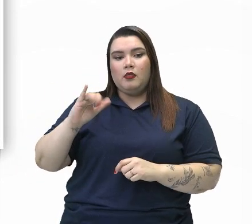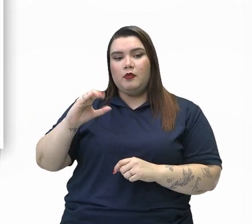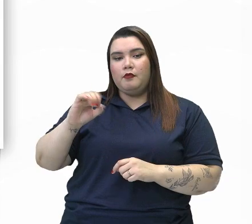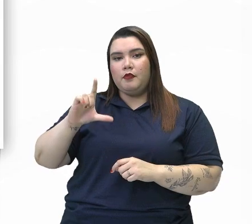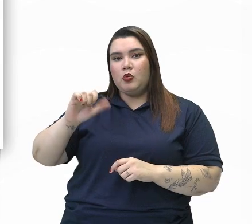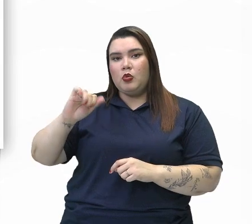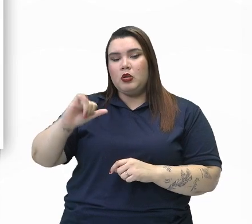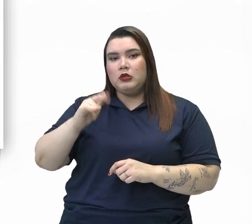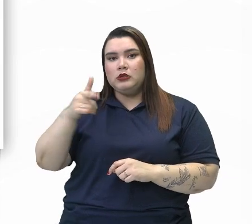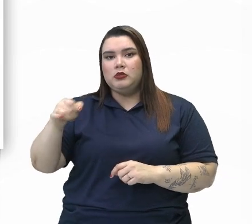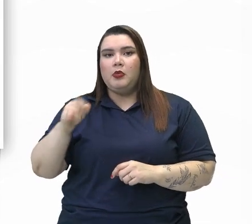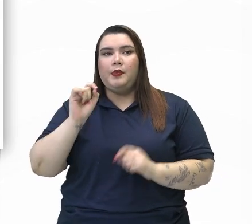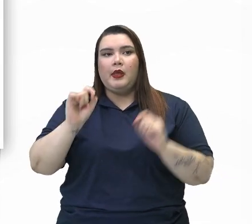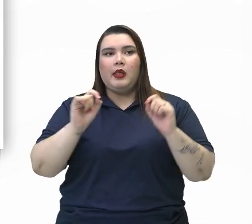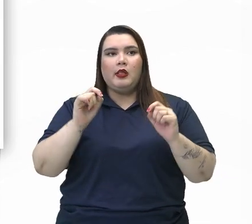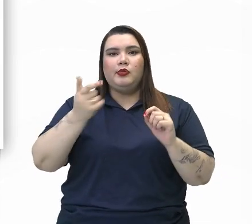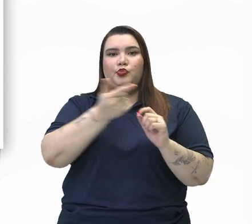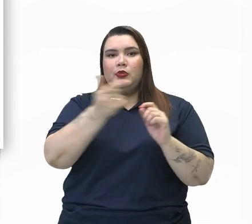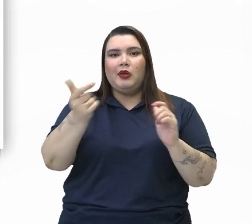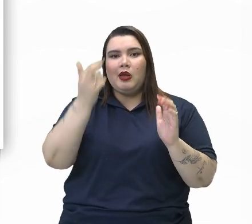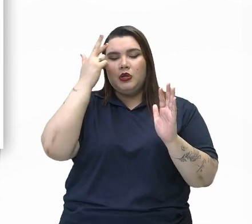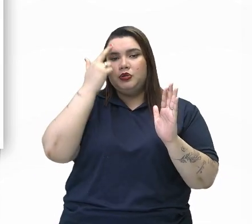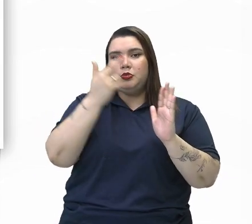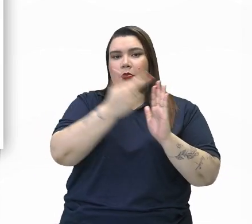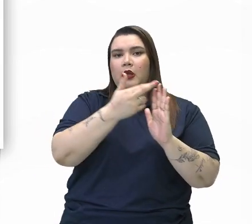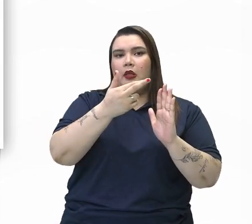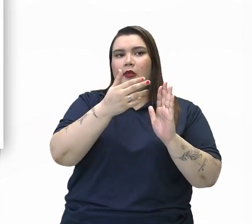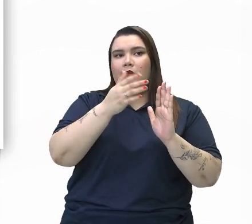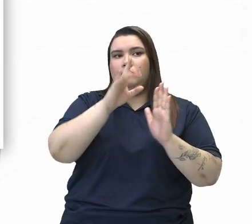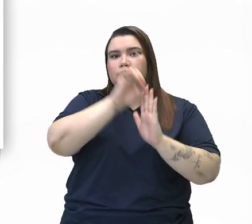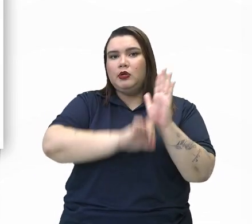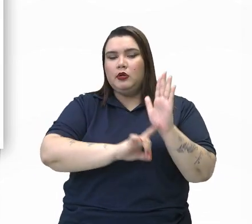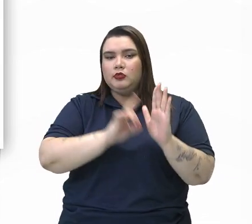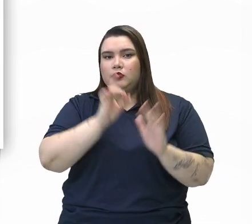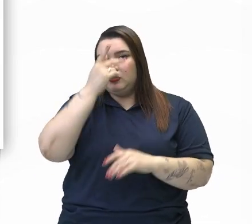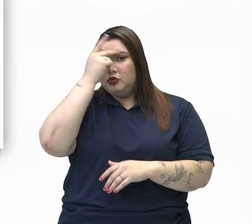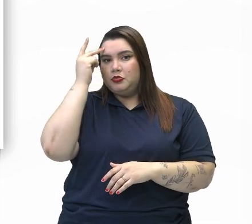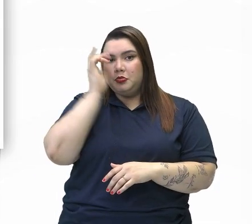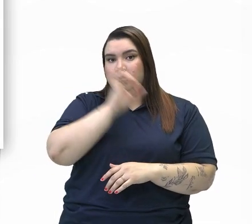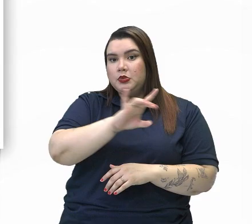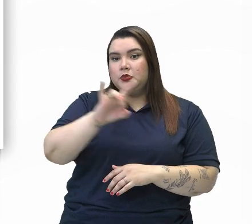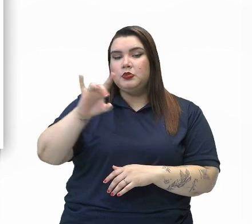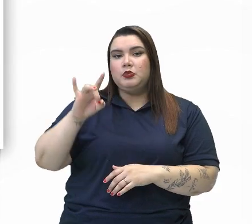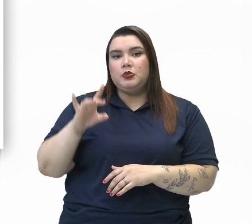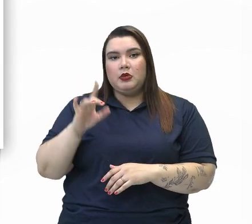direitos individuais, tá certo? Então, são alguns dos pontos levantados aí